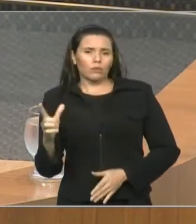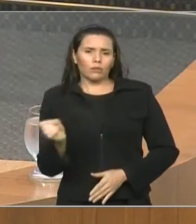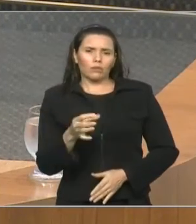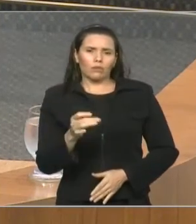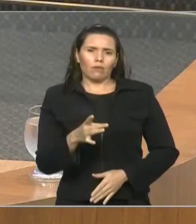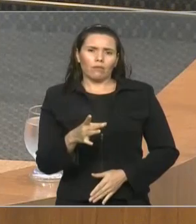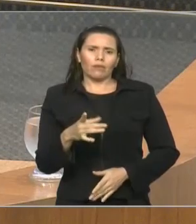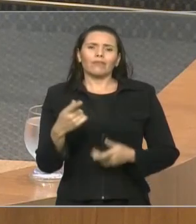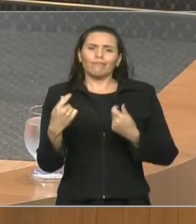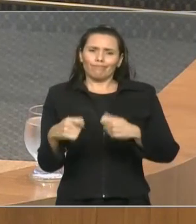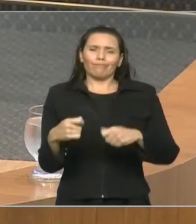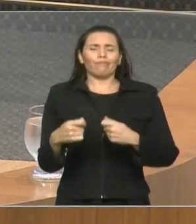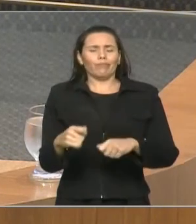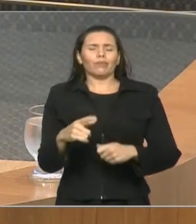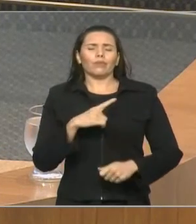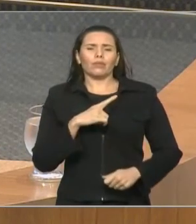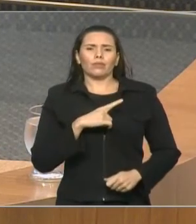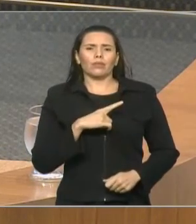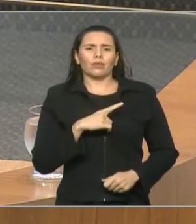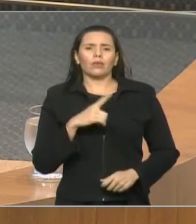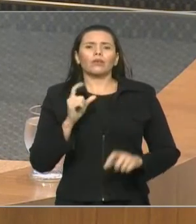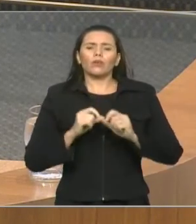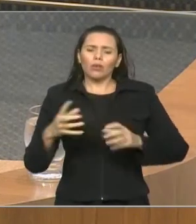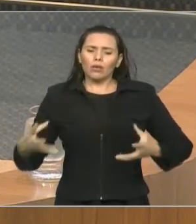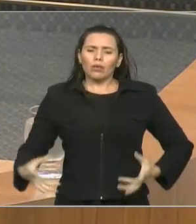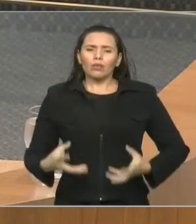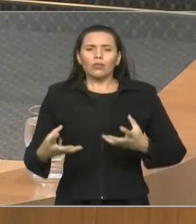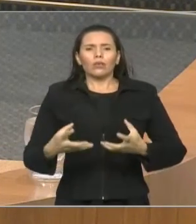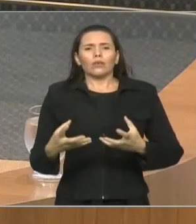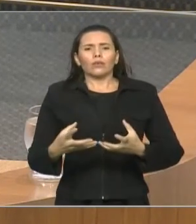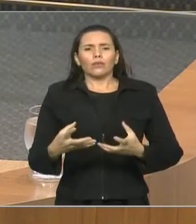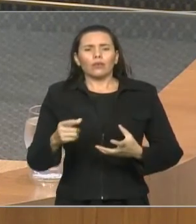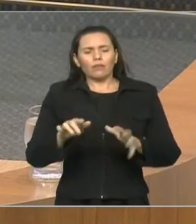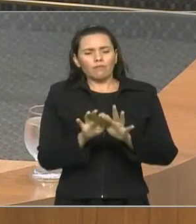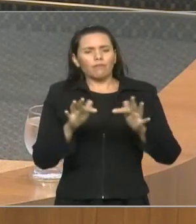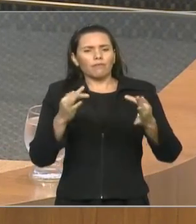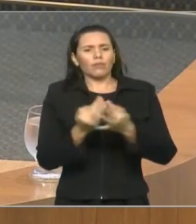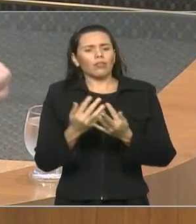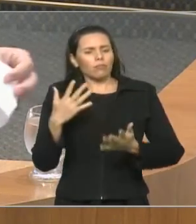qualidade de vida, o progresso, melhorando a renda familiar de todas as pessoas. Meu muito obrigado, senhor presidente.